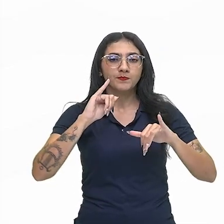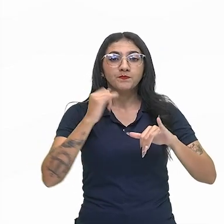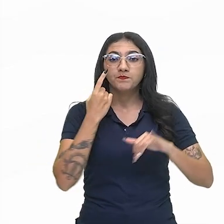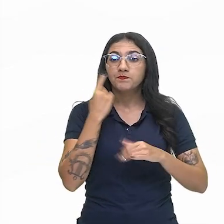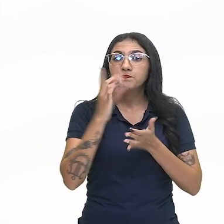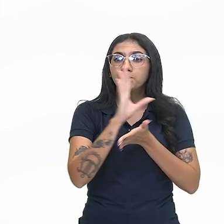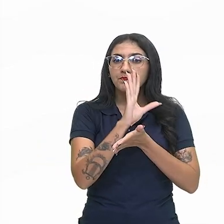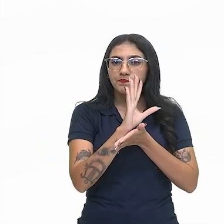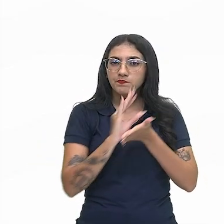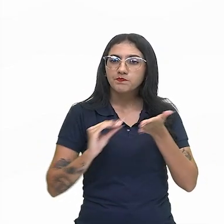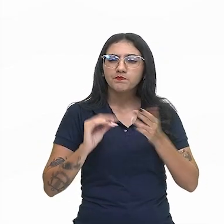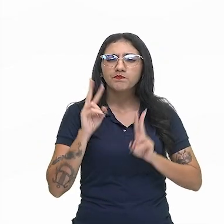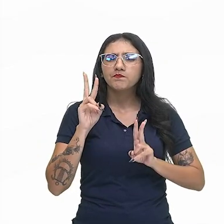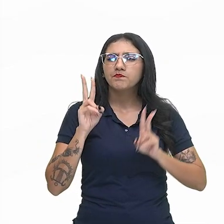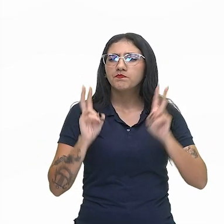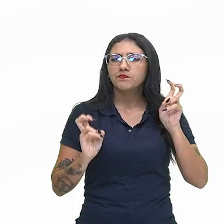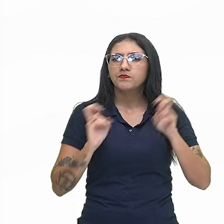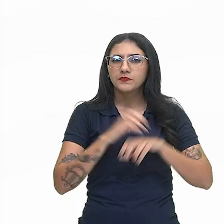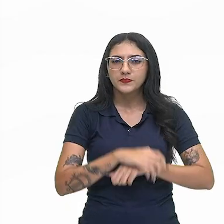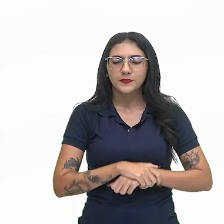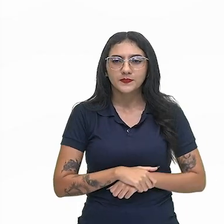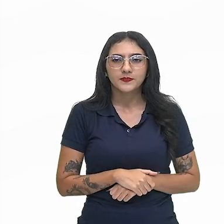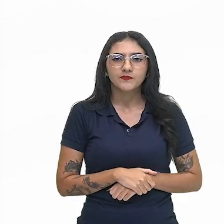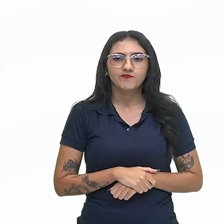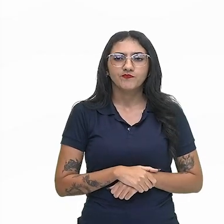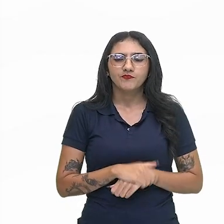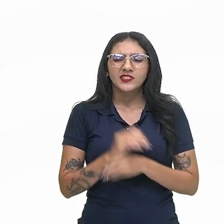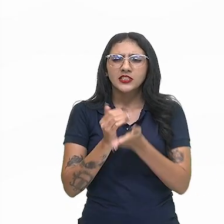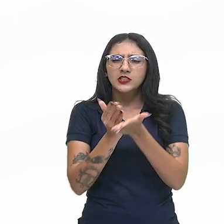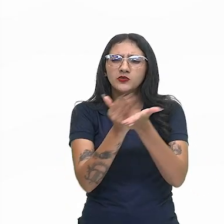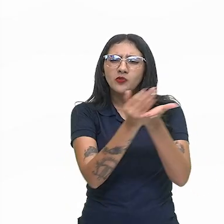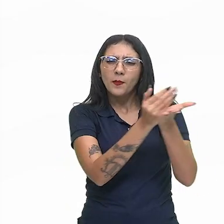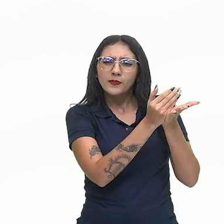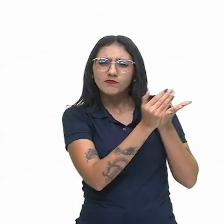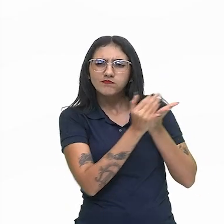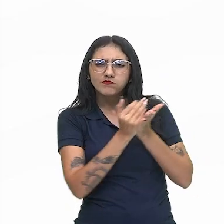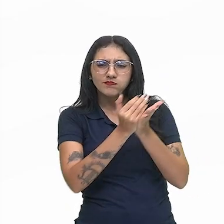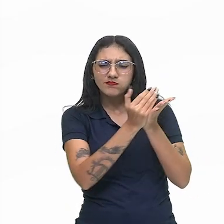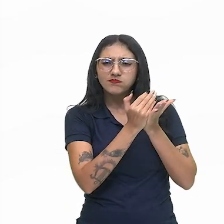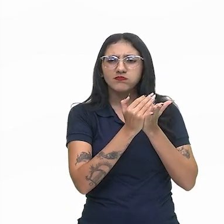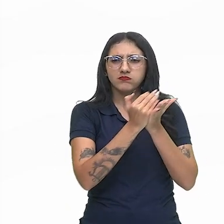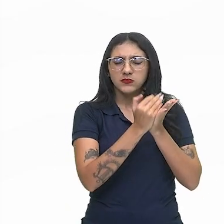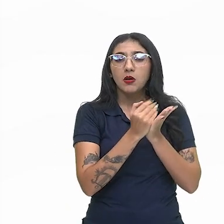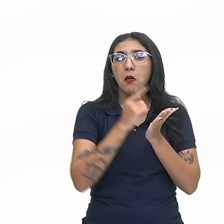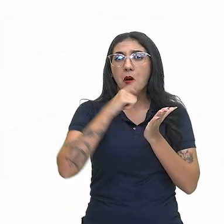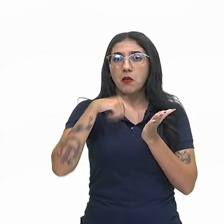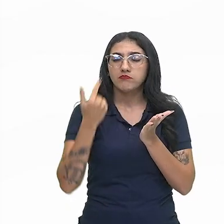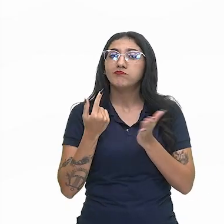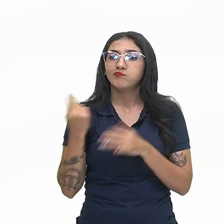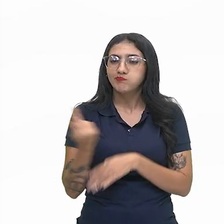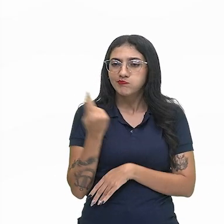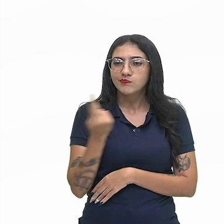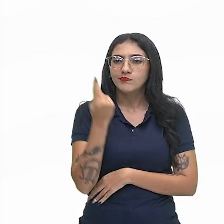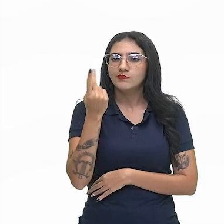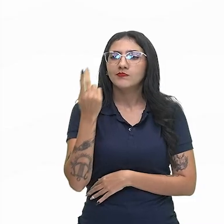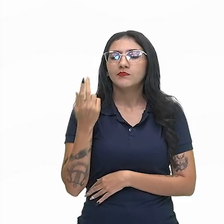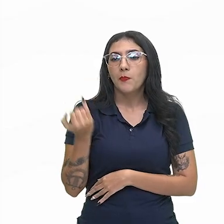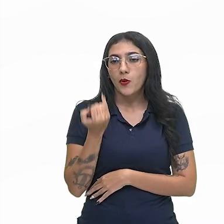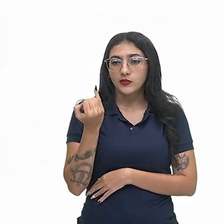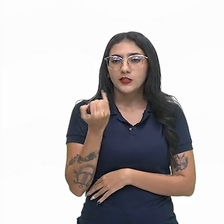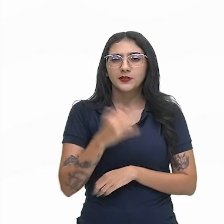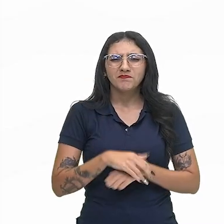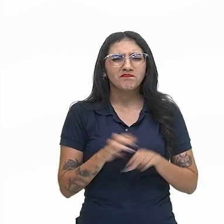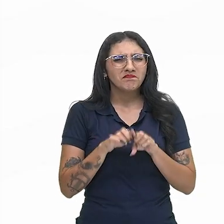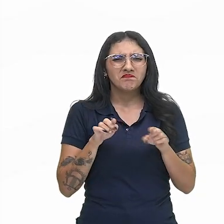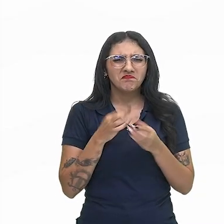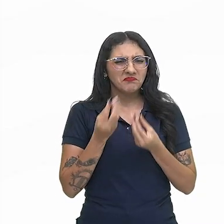aí, abre aspas, dados são o novo petróleo, fecha aspas. Como